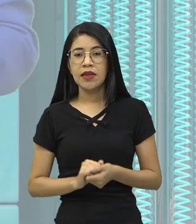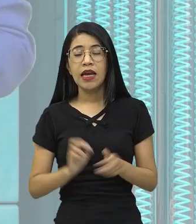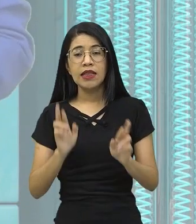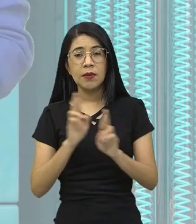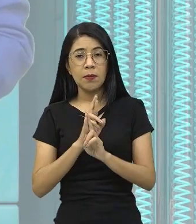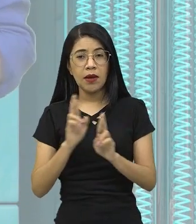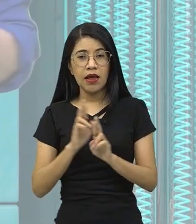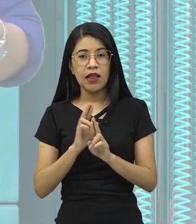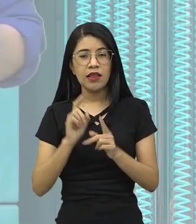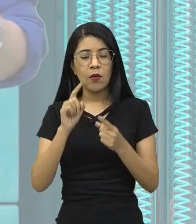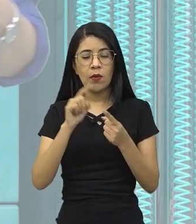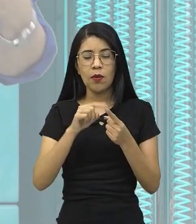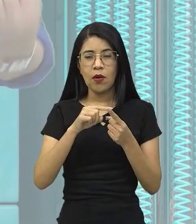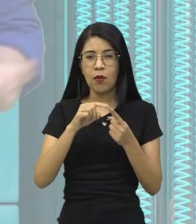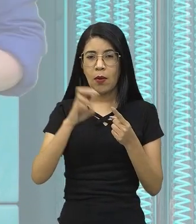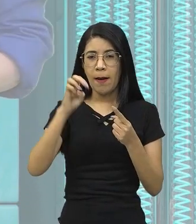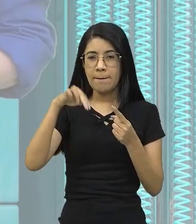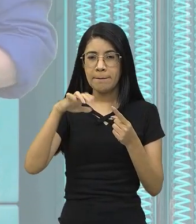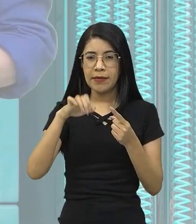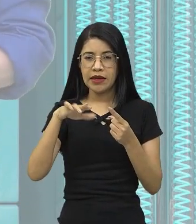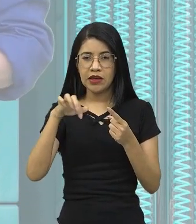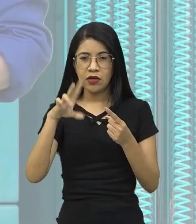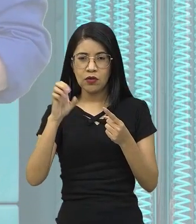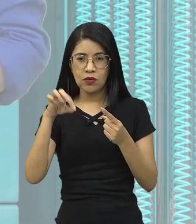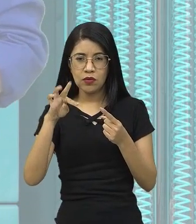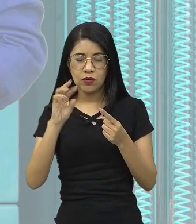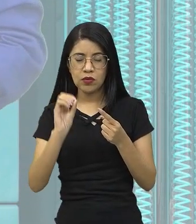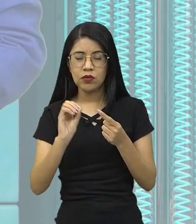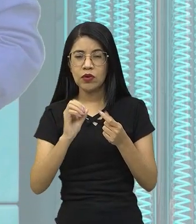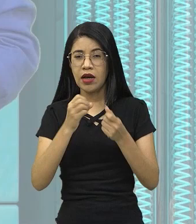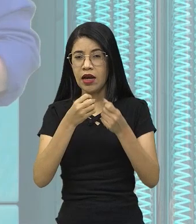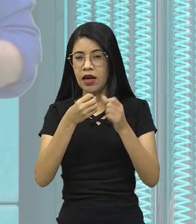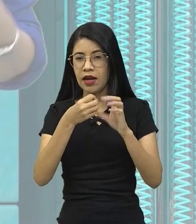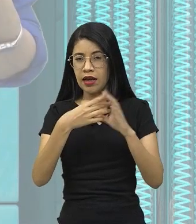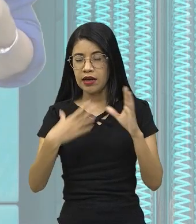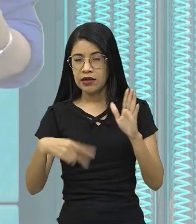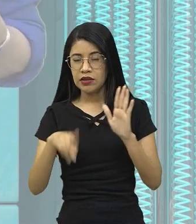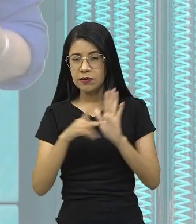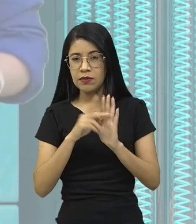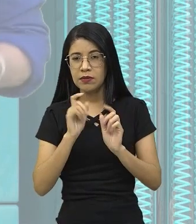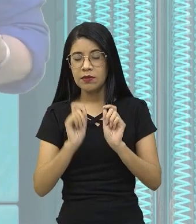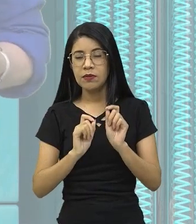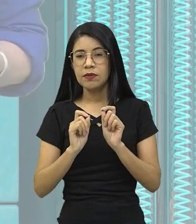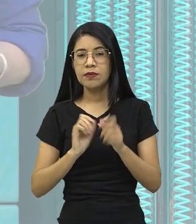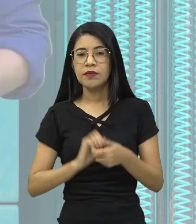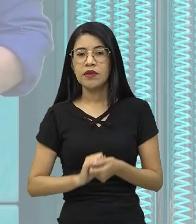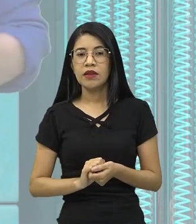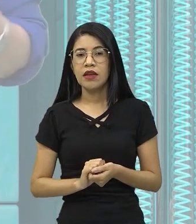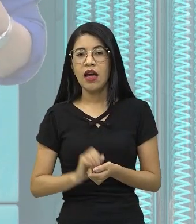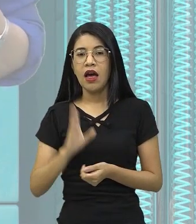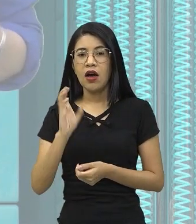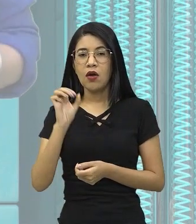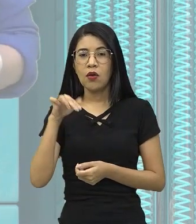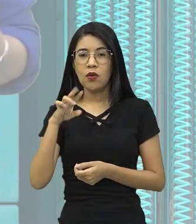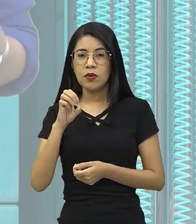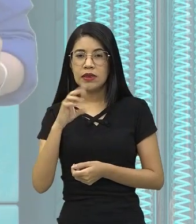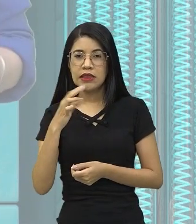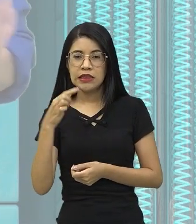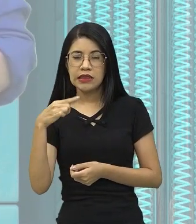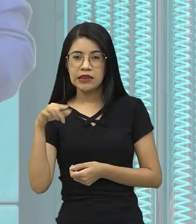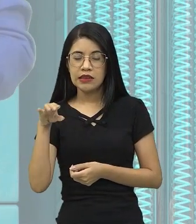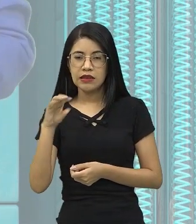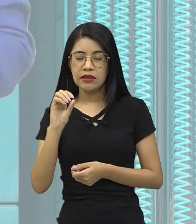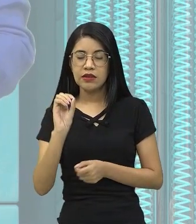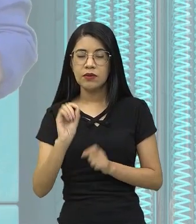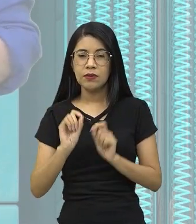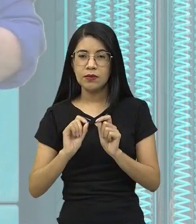ao mini-conto e suas características, nós vamos ver a primeira, que diz respeito à concisão. Em que consiste a